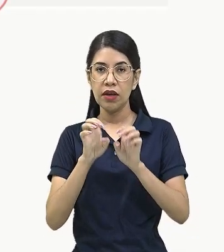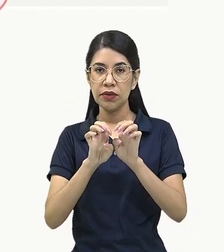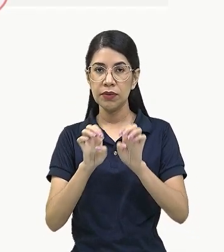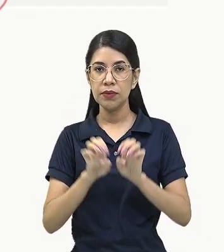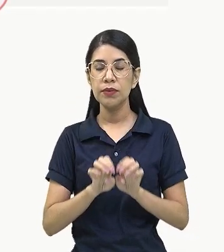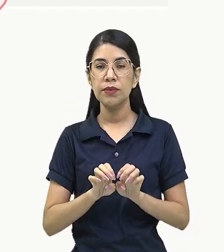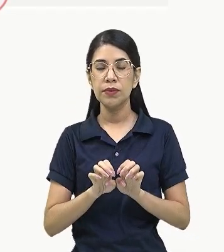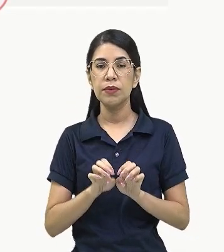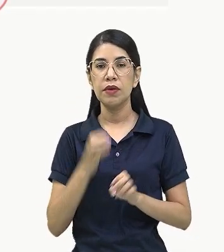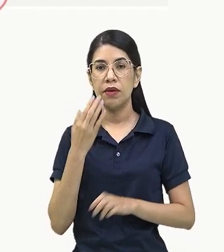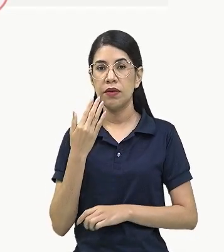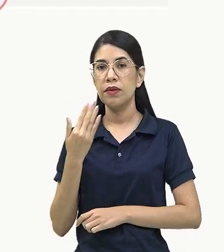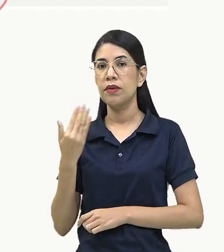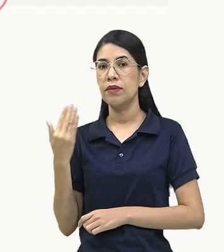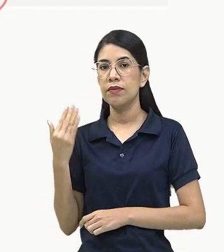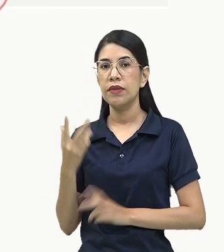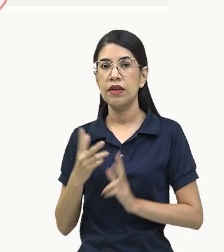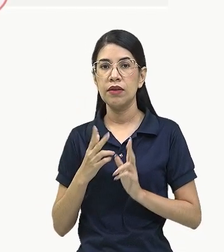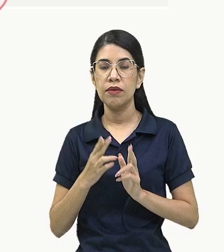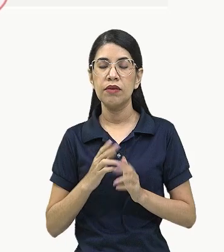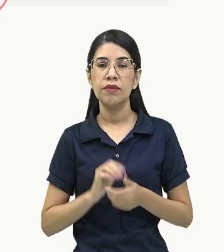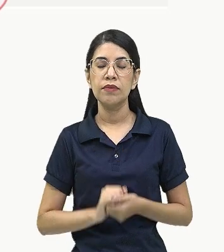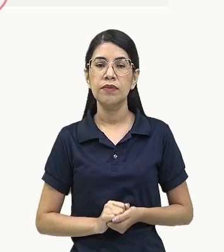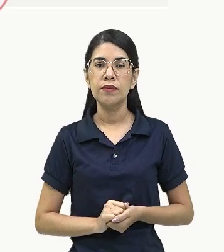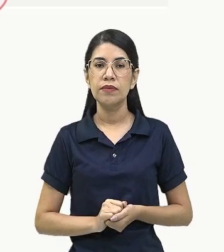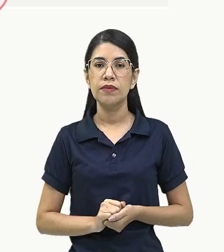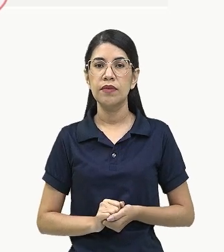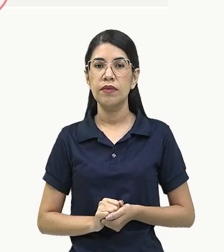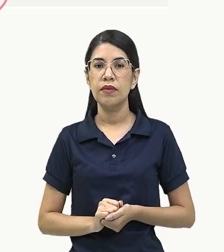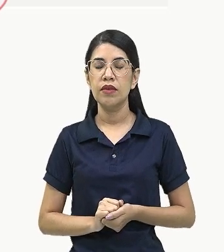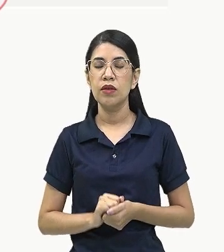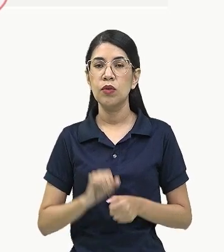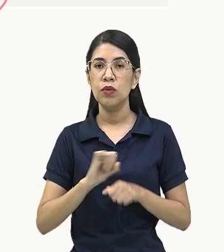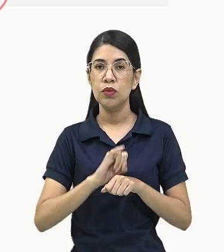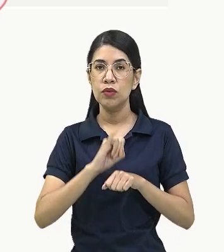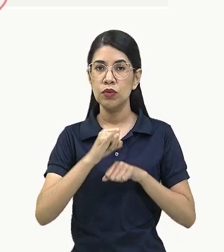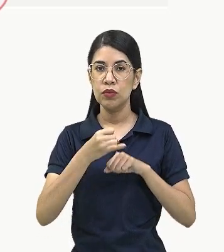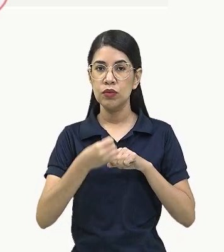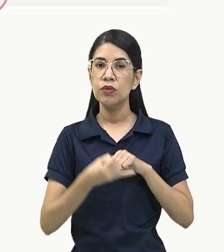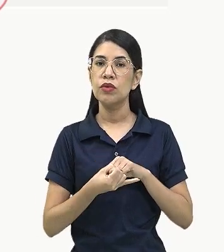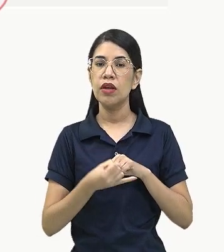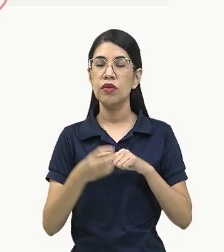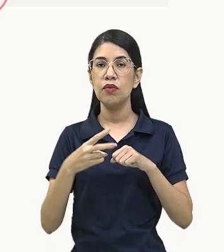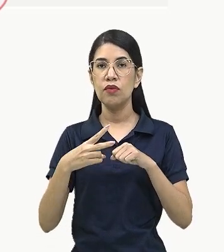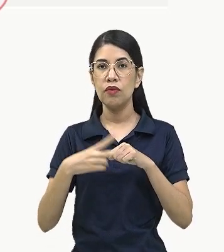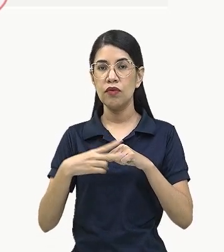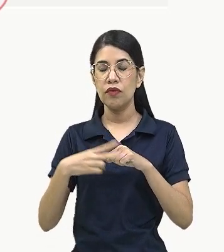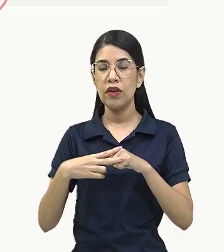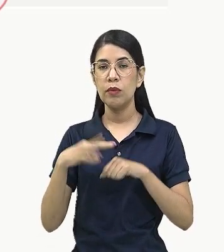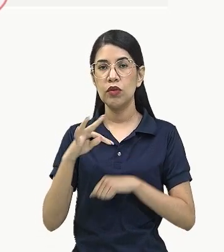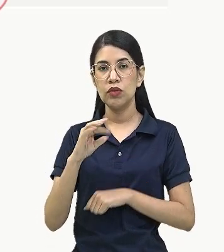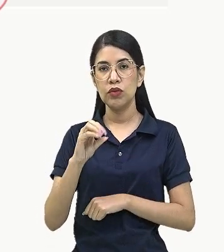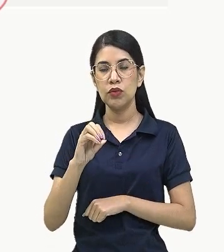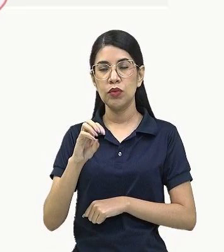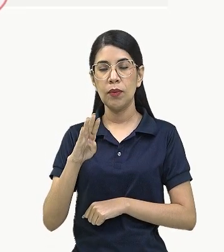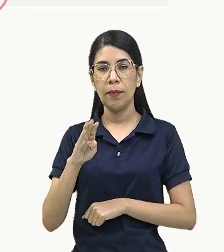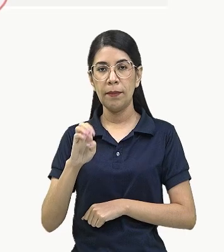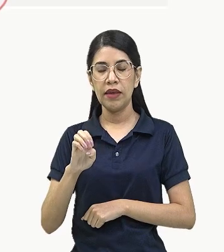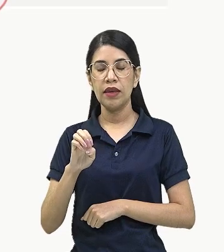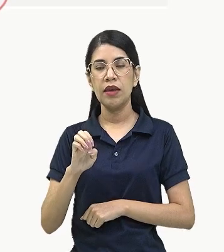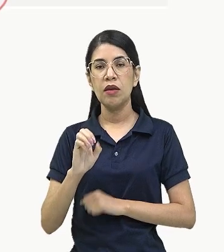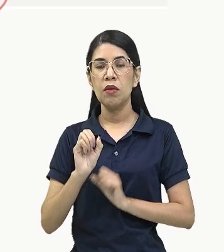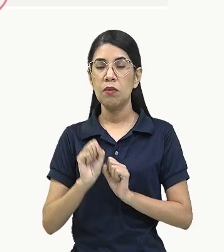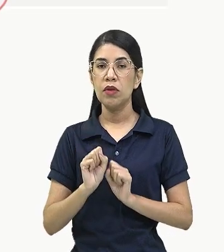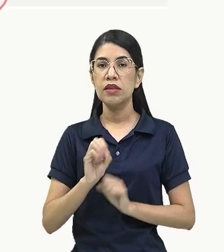essa fórmula aqui, ó. Essa fórmula. Sujeito, verbo to be no passado, ou seja, o was